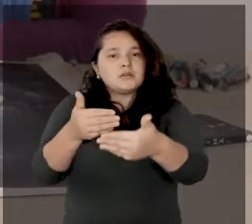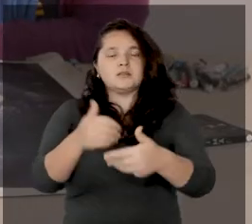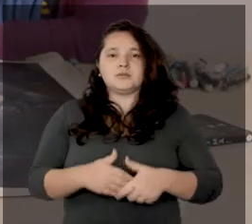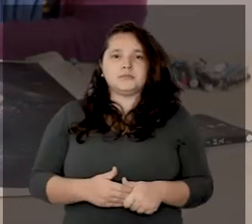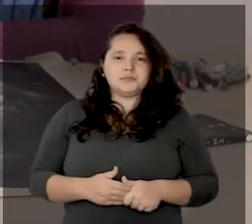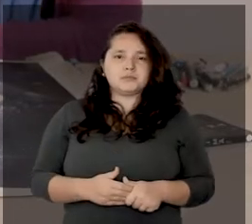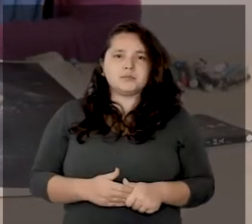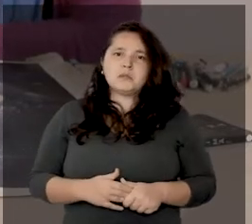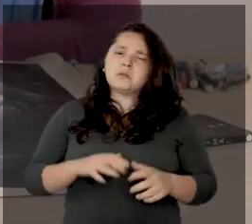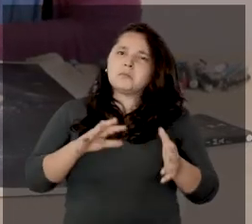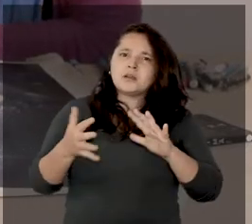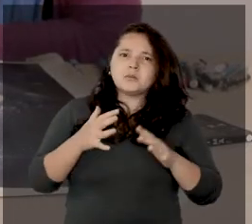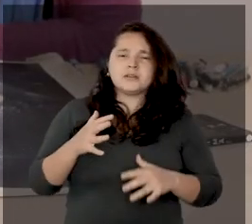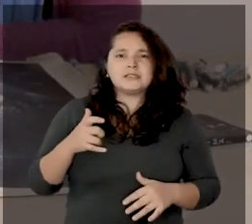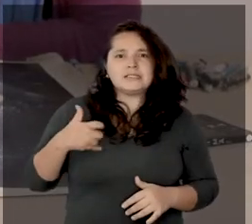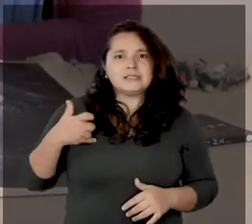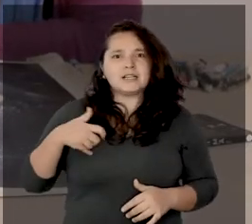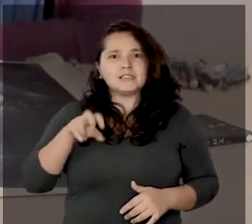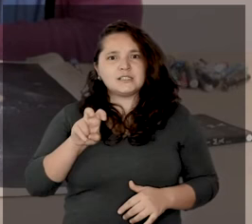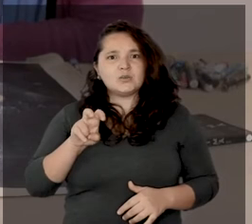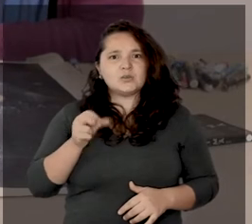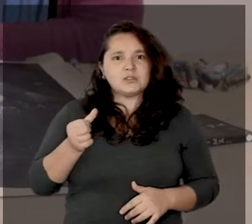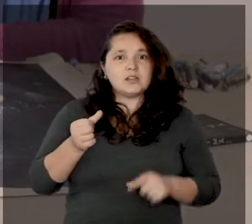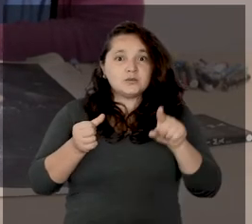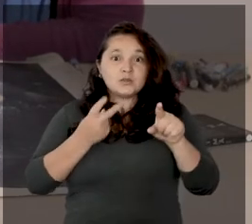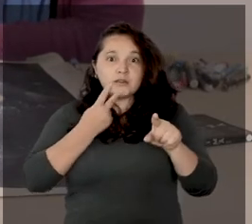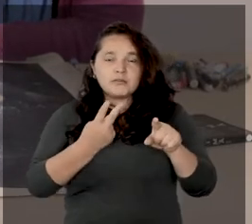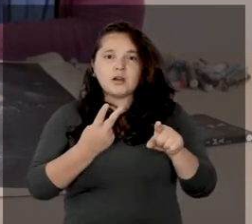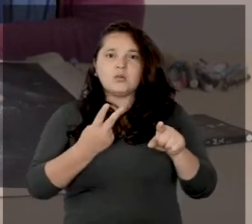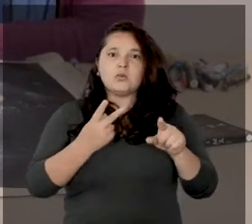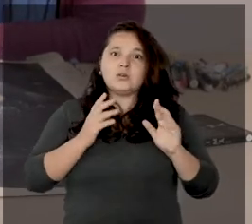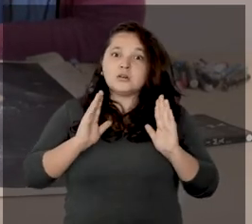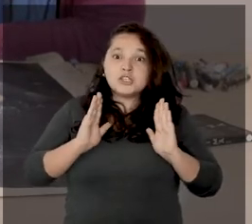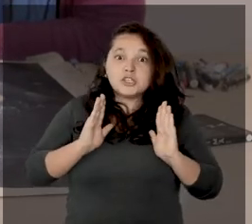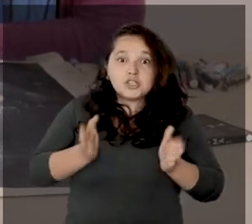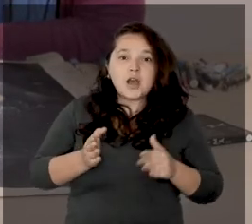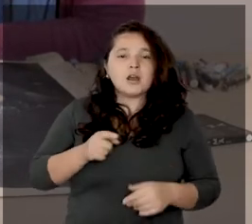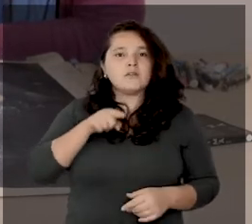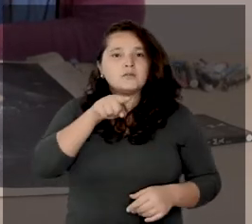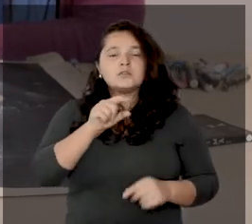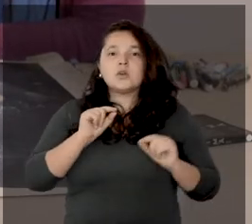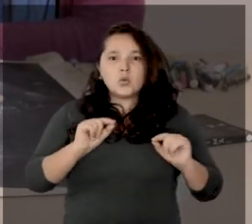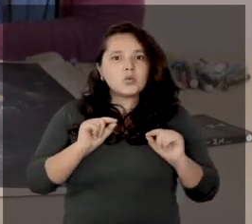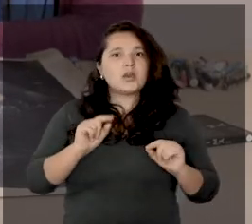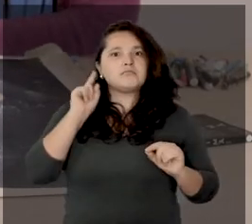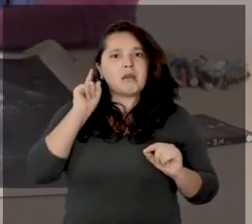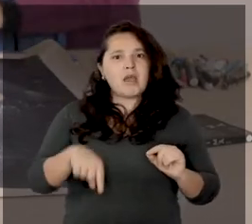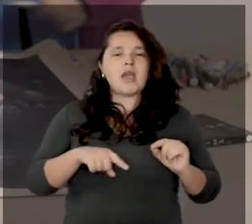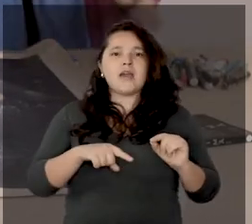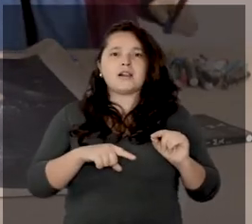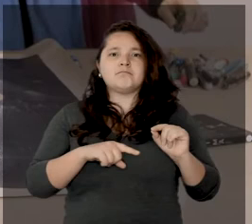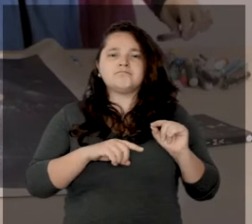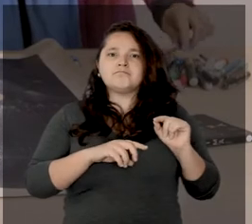5, 6 anos, né? Já ser esse, já tá ali sendo um instrumento mesmo, né? Sei lá, um vetorzinho de forças